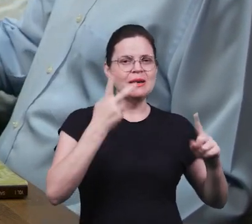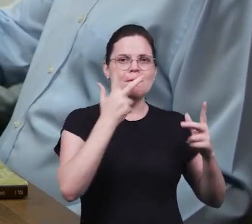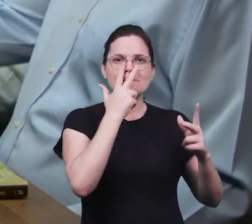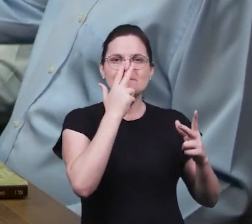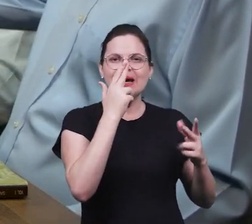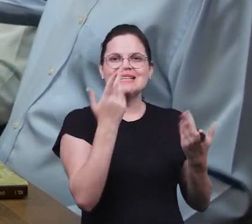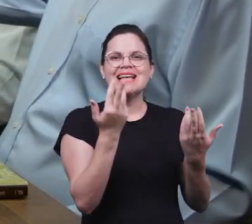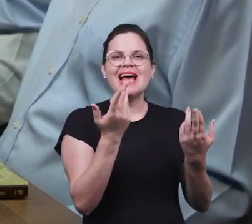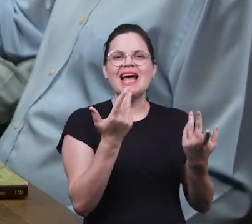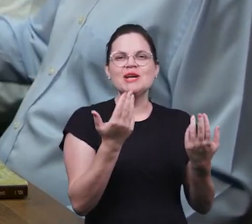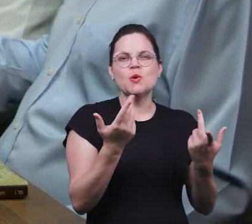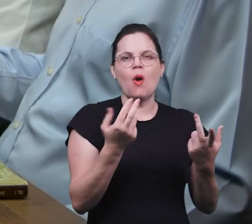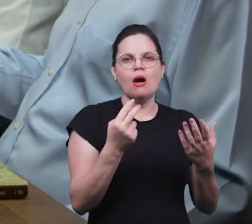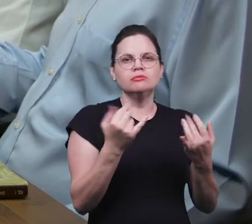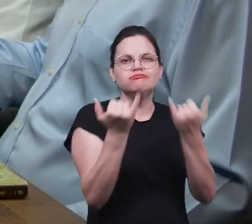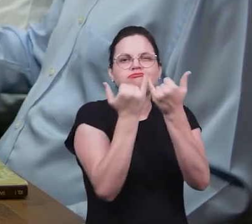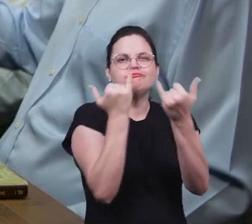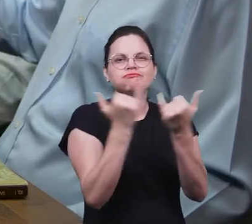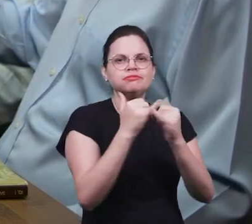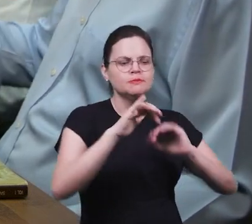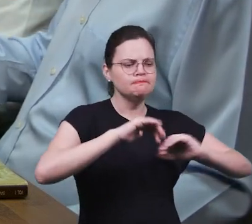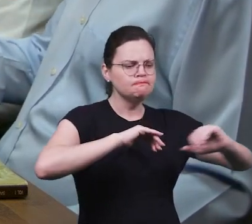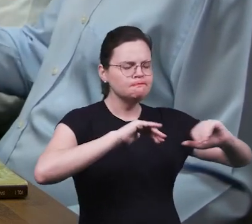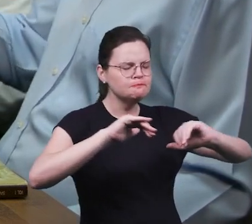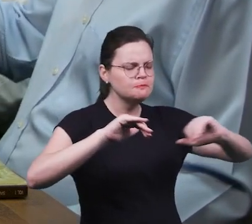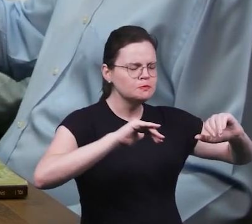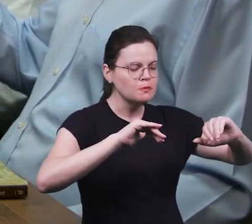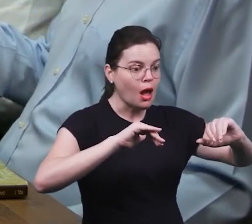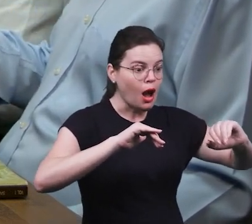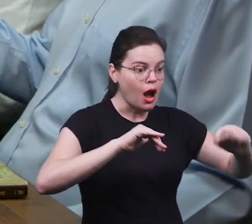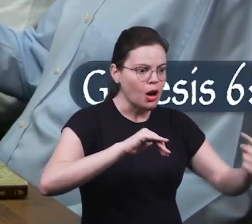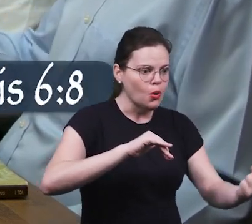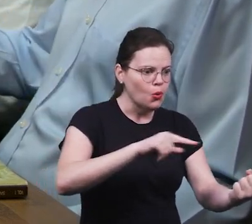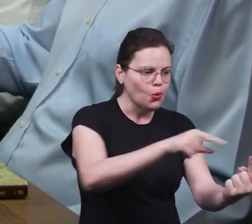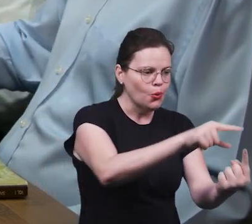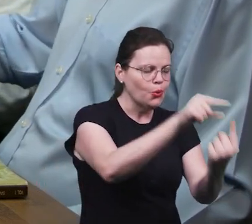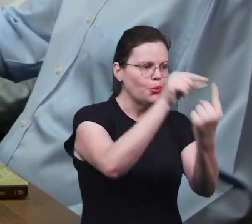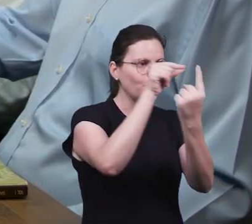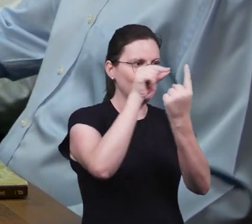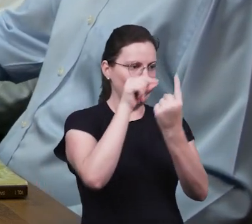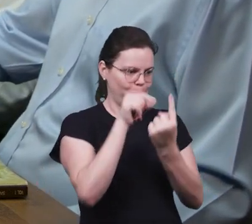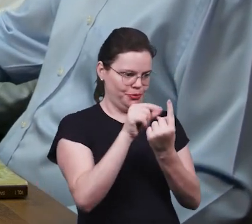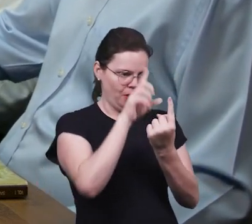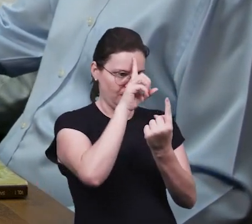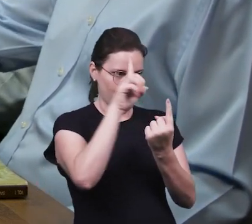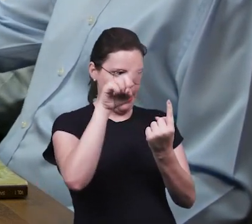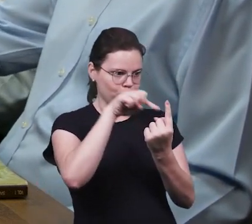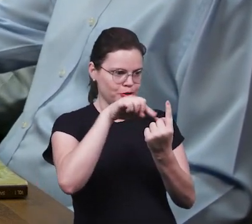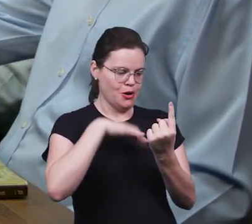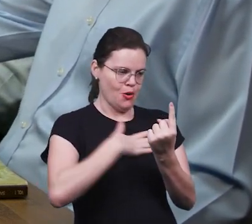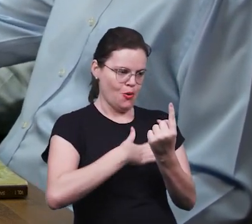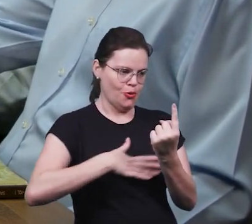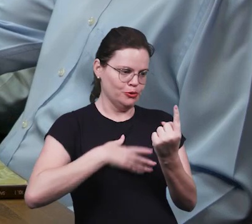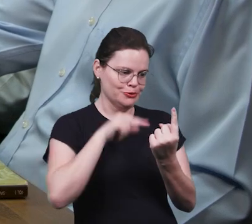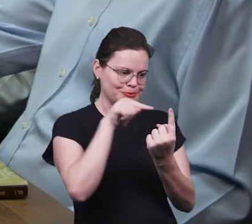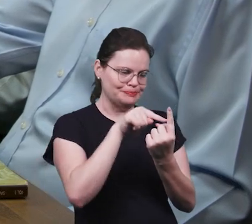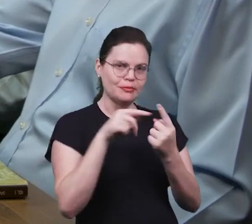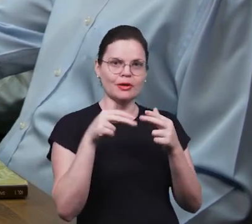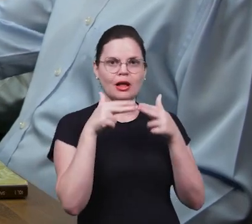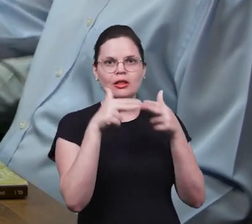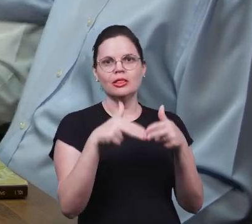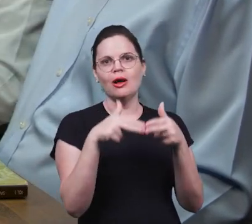favo de mel ali, né, podemos dizer, uma gota de orvalho. Ele diz assim, mas Noé achou graça aos olhos do